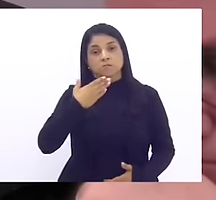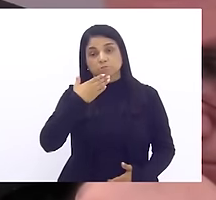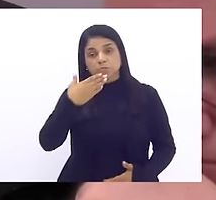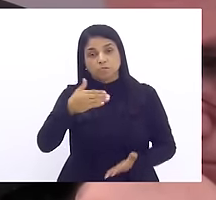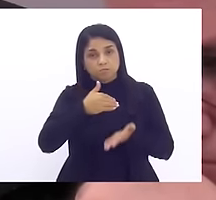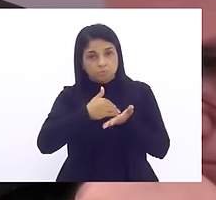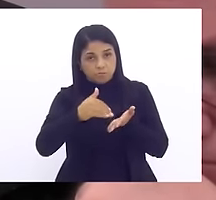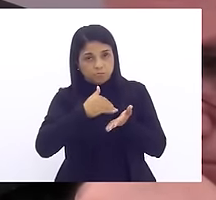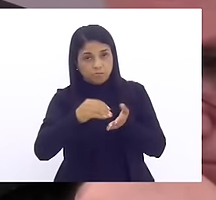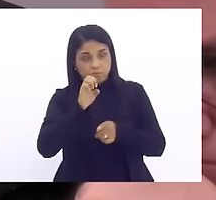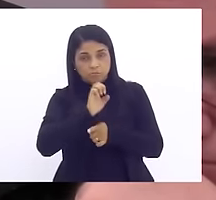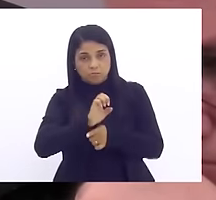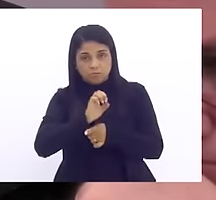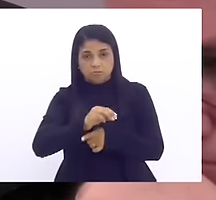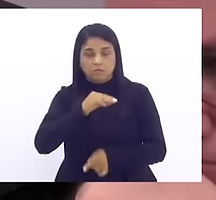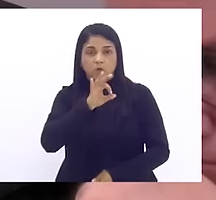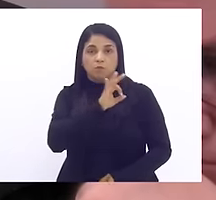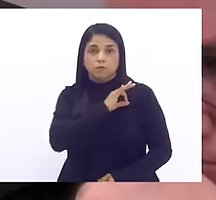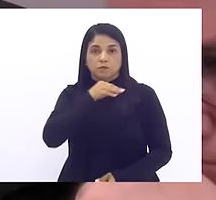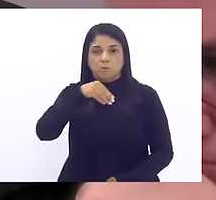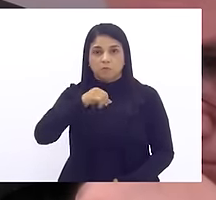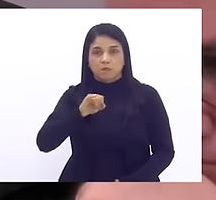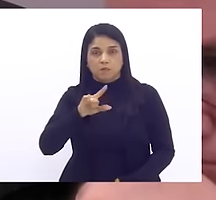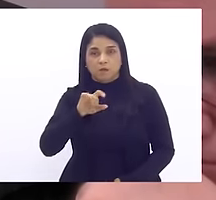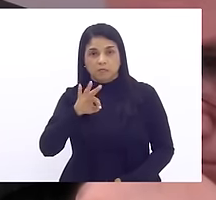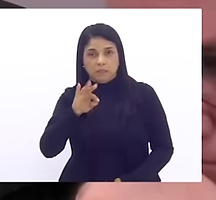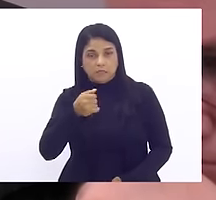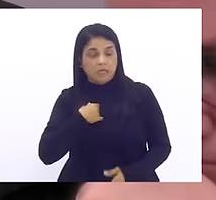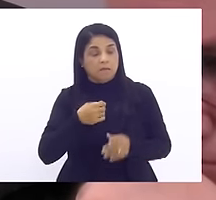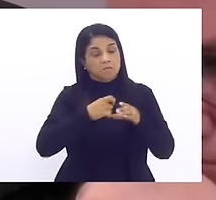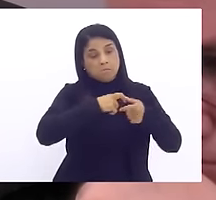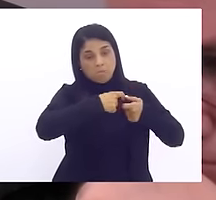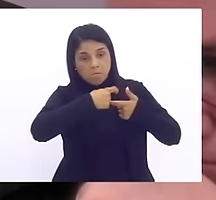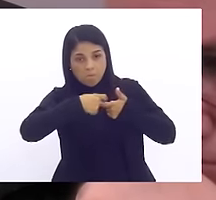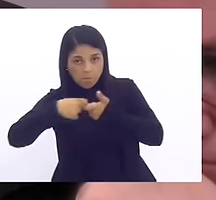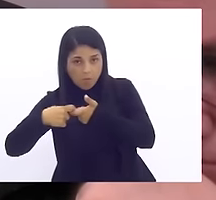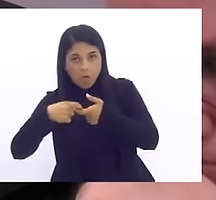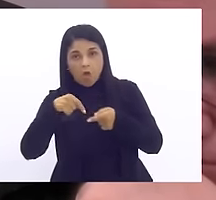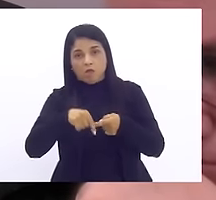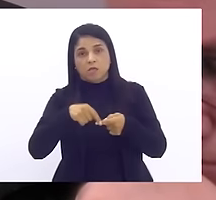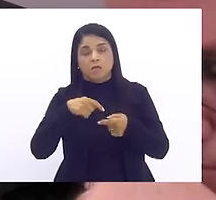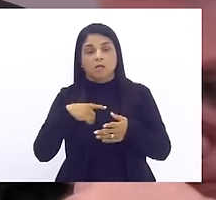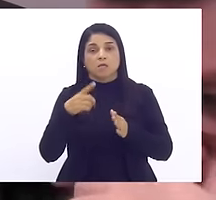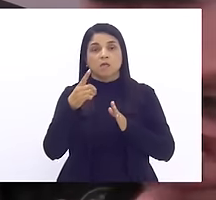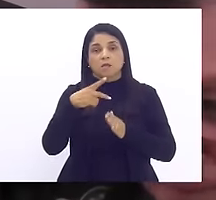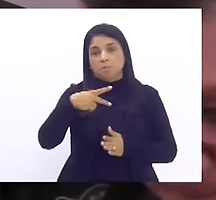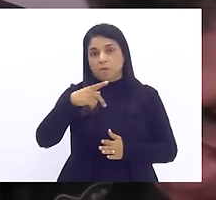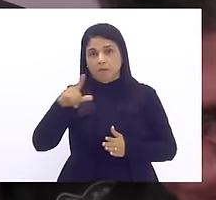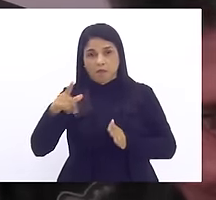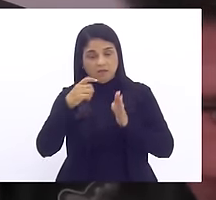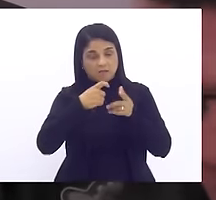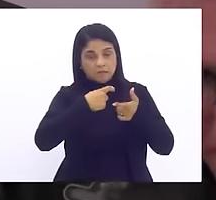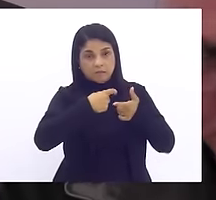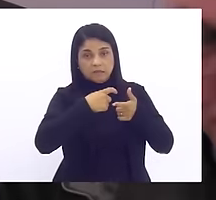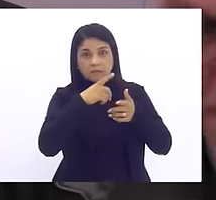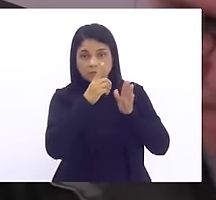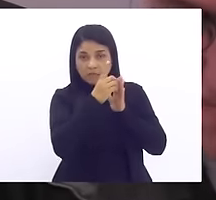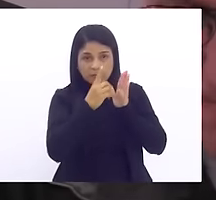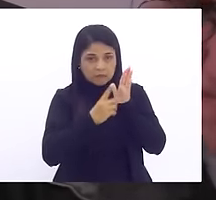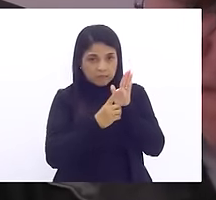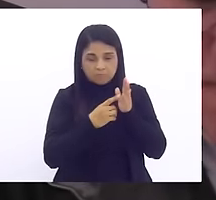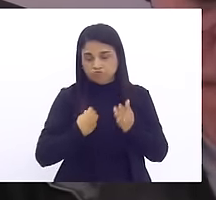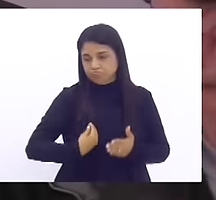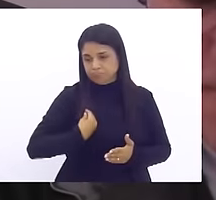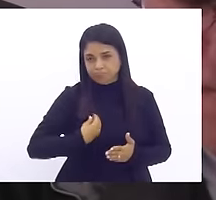Secretaria de Estado de Polícia Militar quanto à questão de reboque a pele o Detran Não tem qualquer participação não recebe